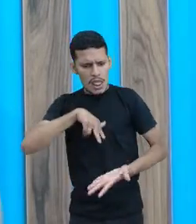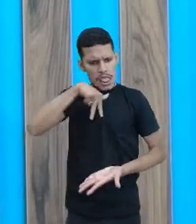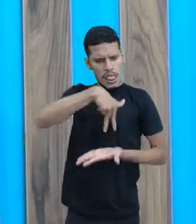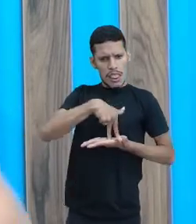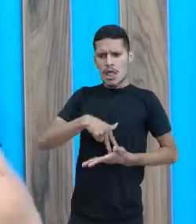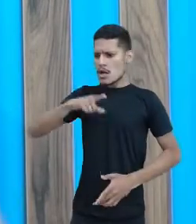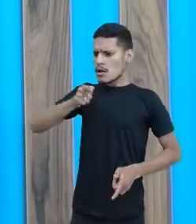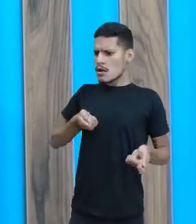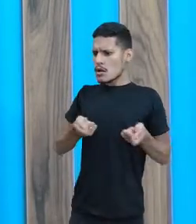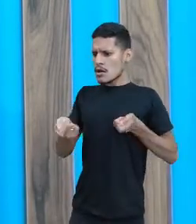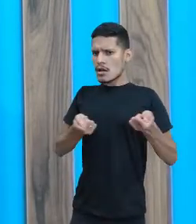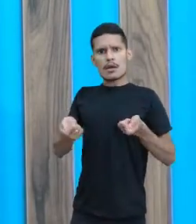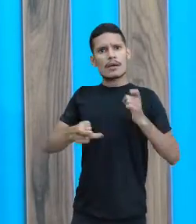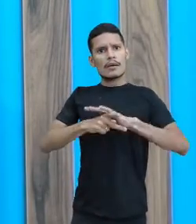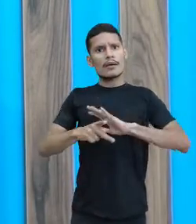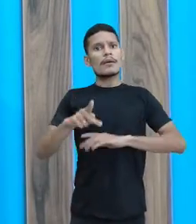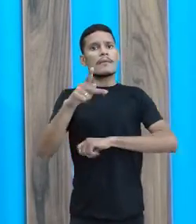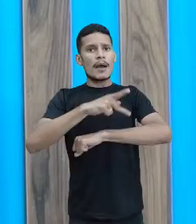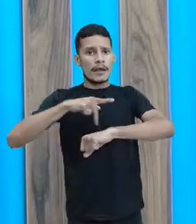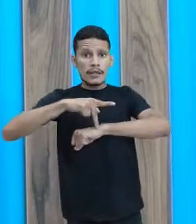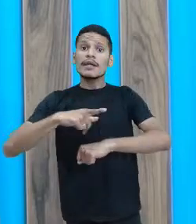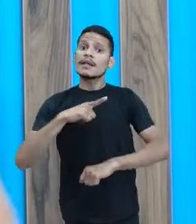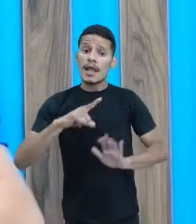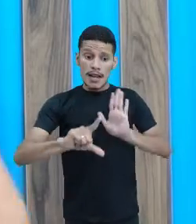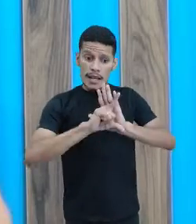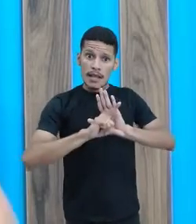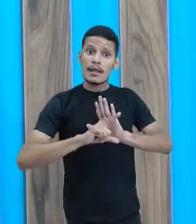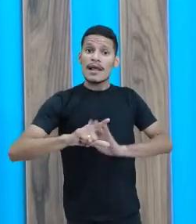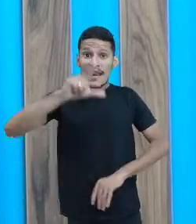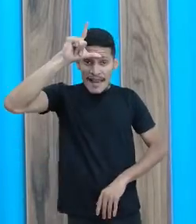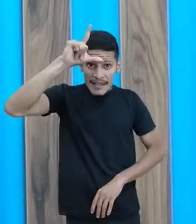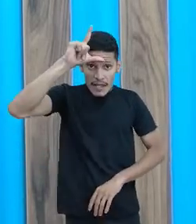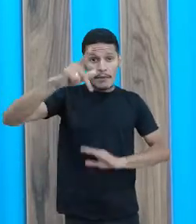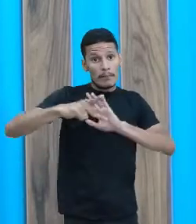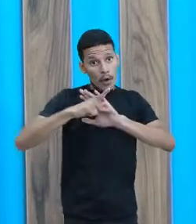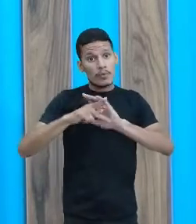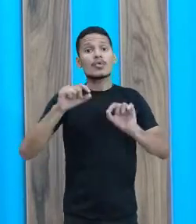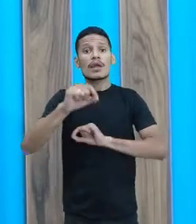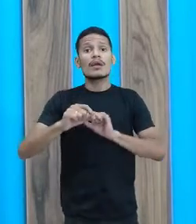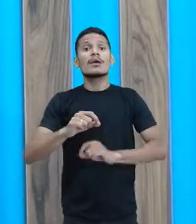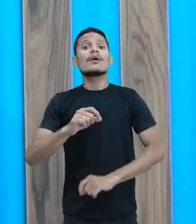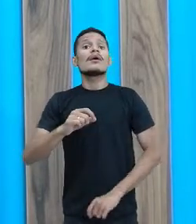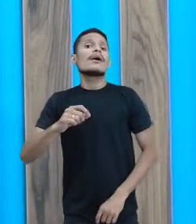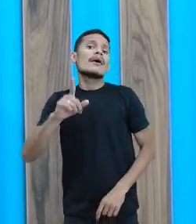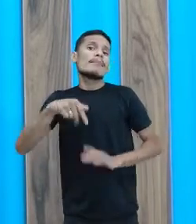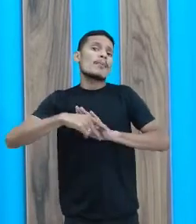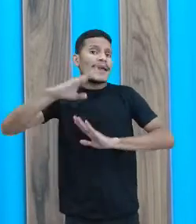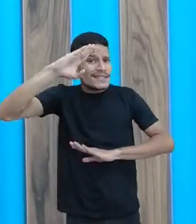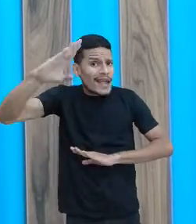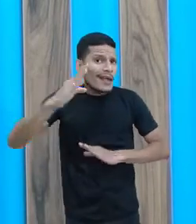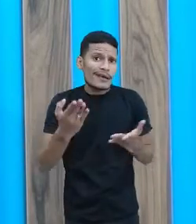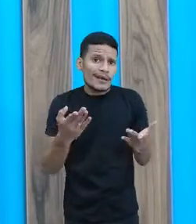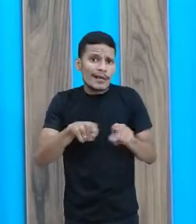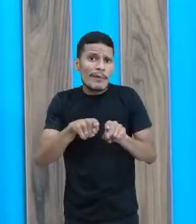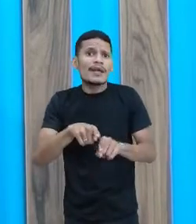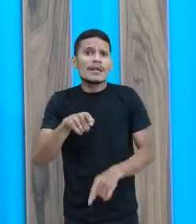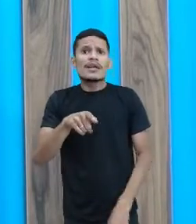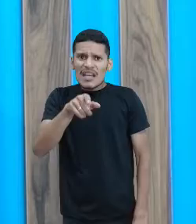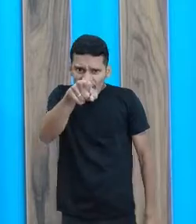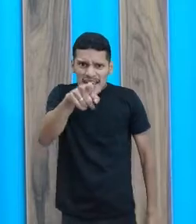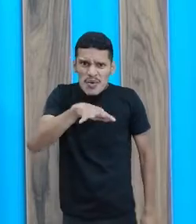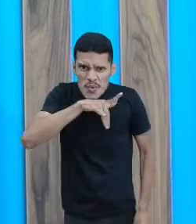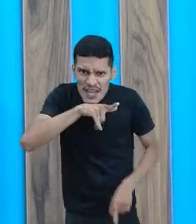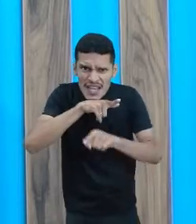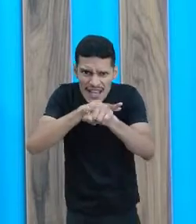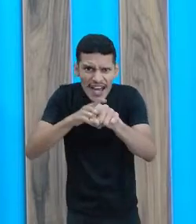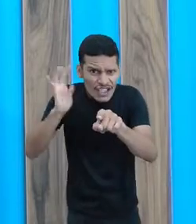marechais, né, gente do exército, né, líder do exército vai dizer: olha, a partir do que eles querem vai ser assim e pronto. Se você achasse ruim, problema seu, ia